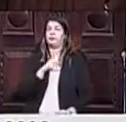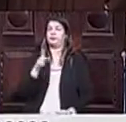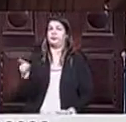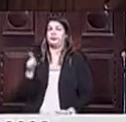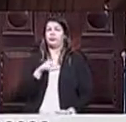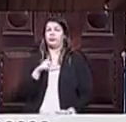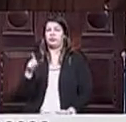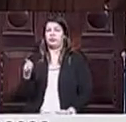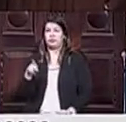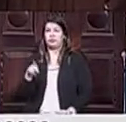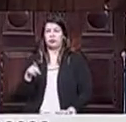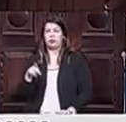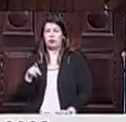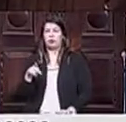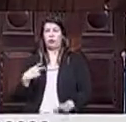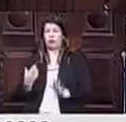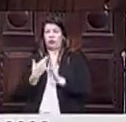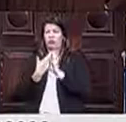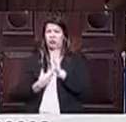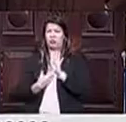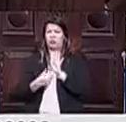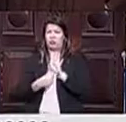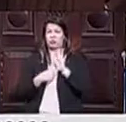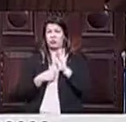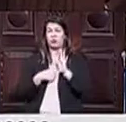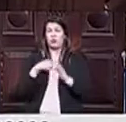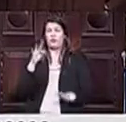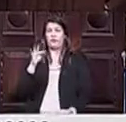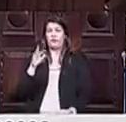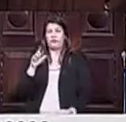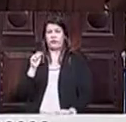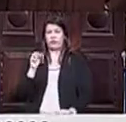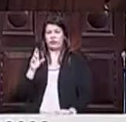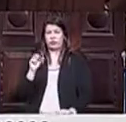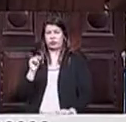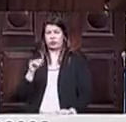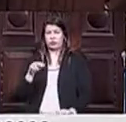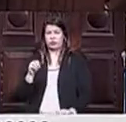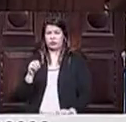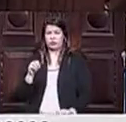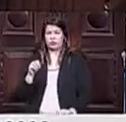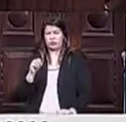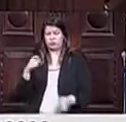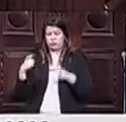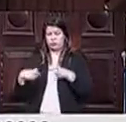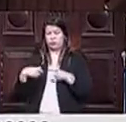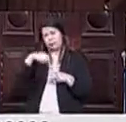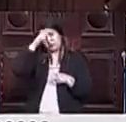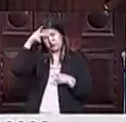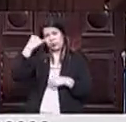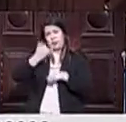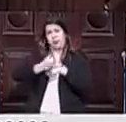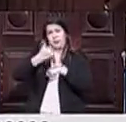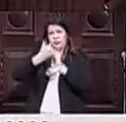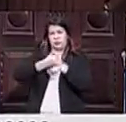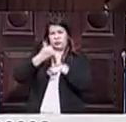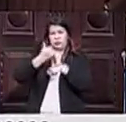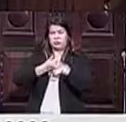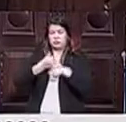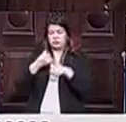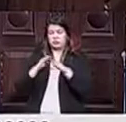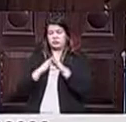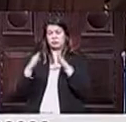como foi relatado um professor de floriano município de barra mansa e próximo de